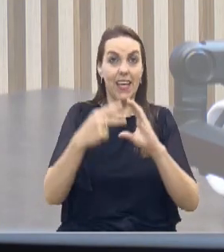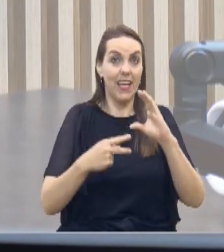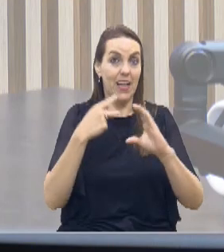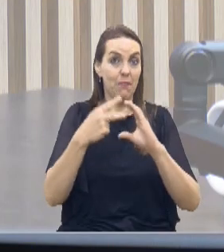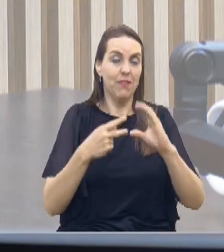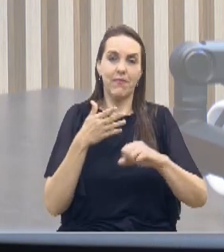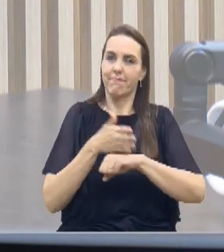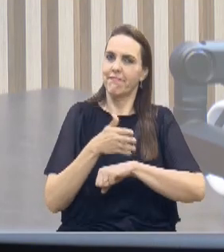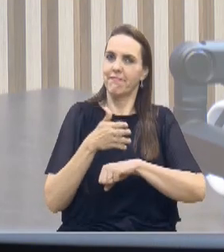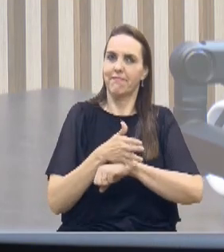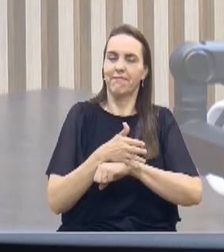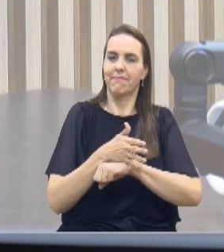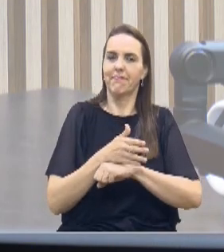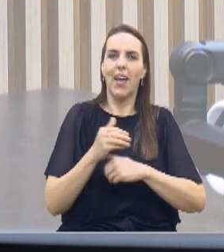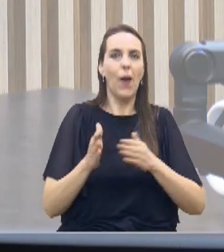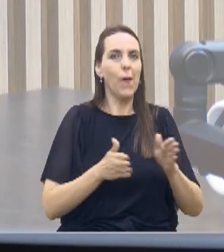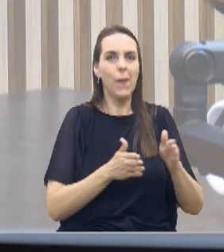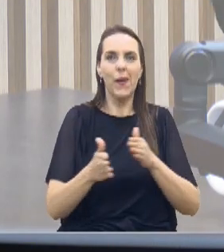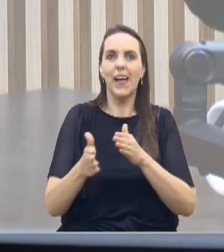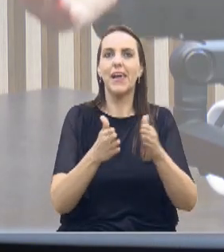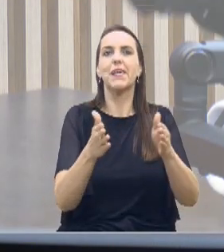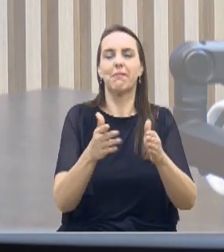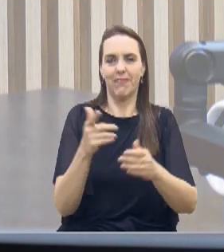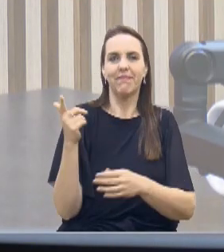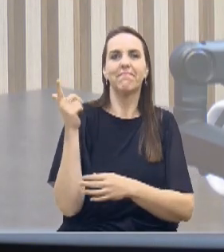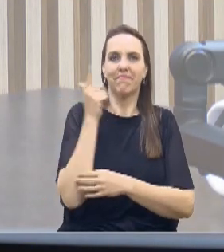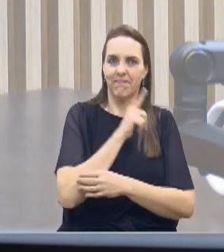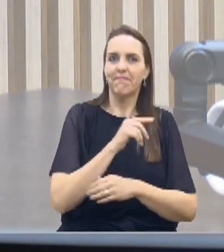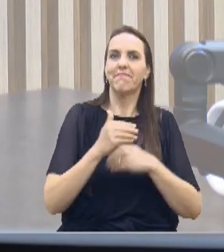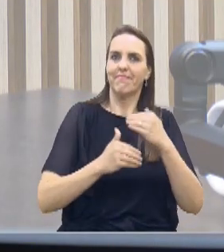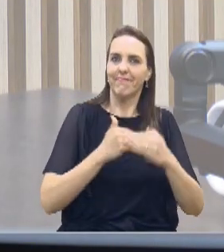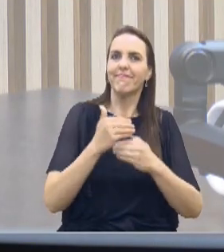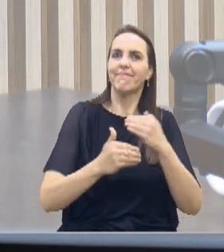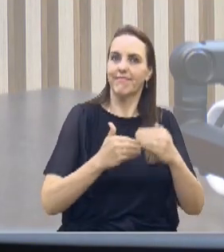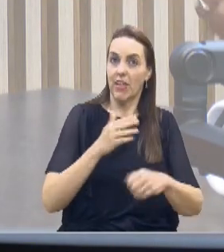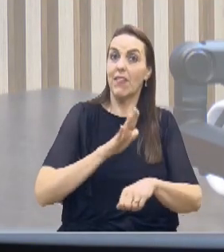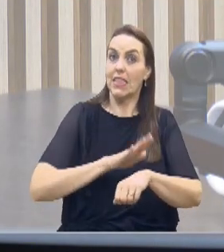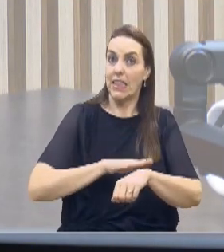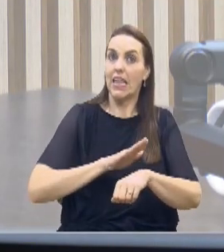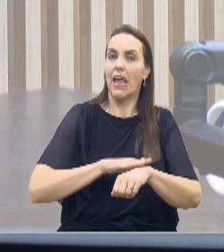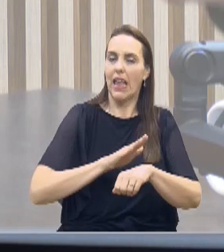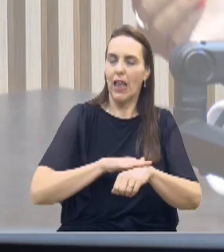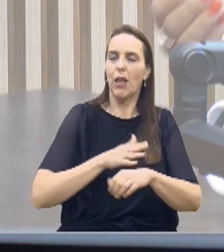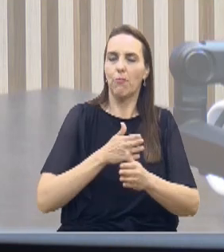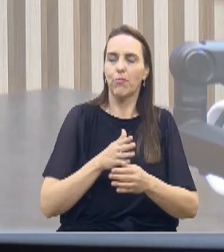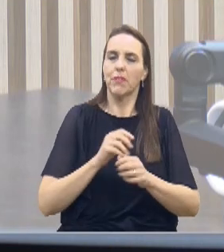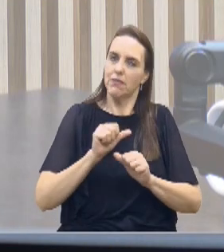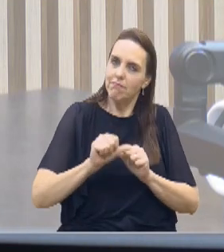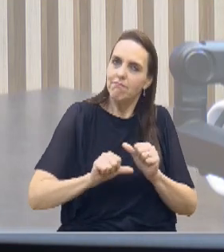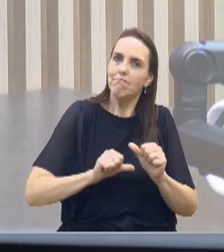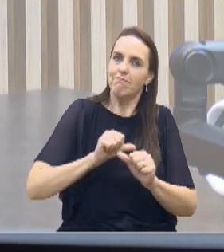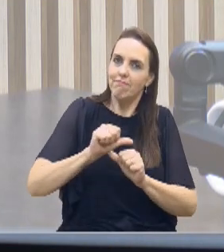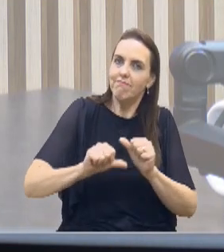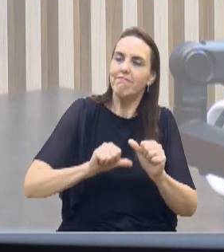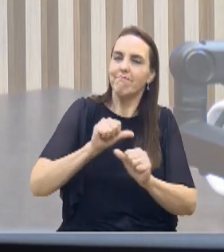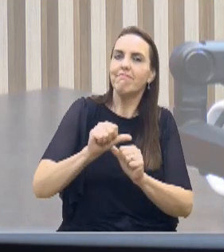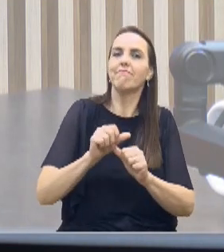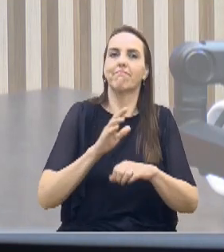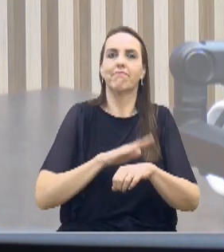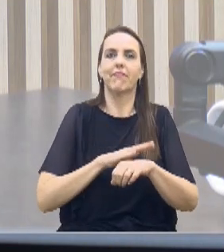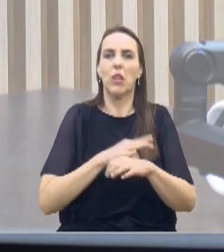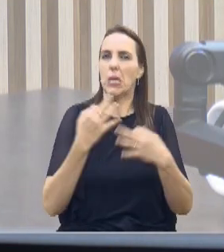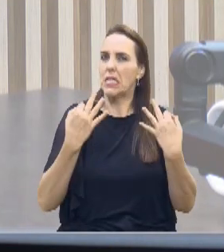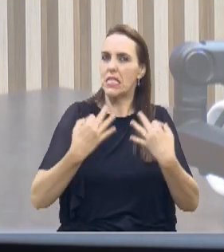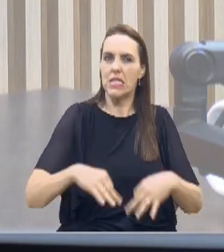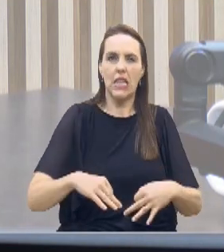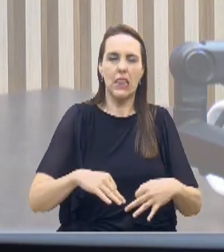é um caminho que nós estamos traçando há bastante tempo e que estamos aprimorando a cada momento, e eu tenho certeza que esse ano foram dados